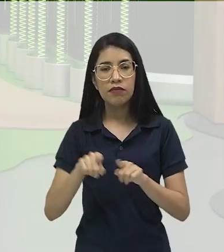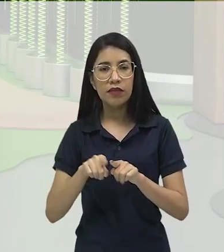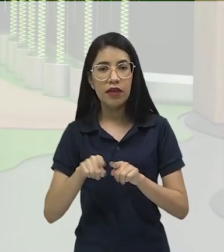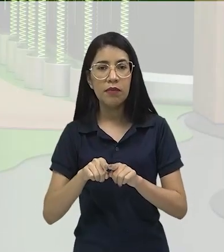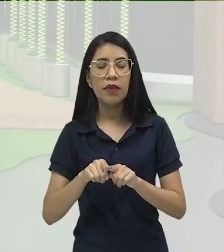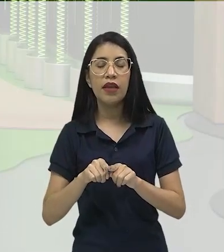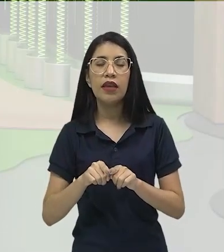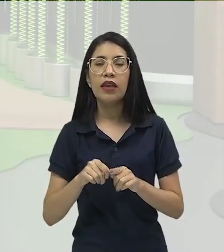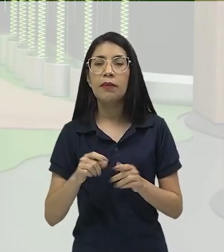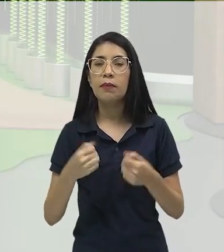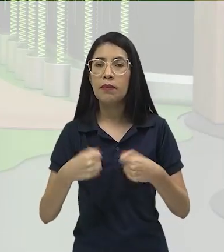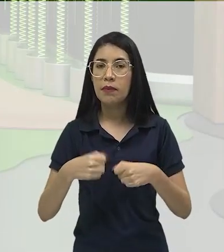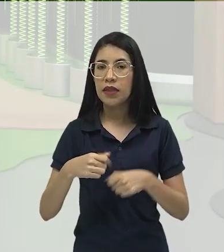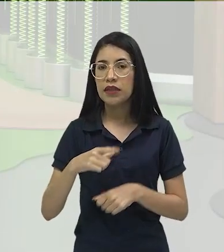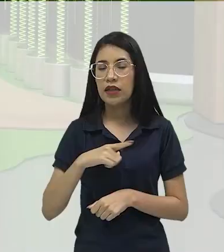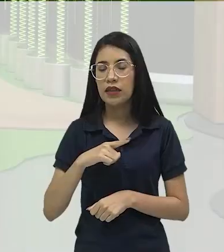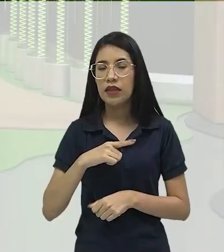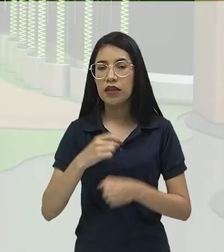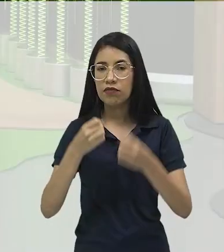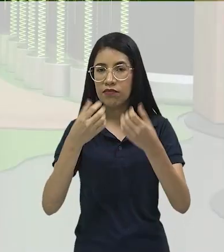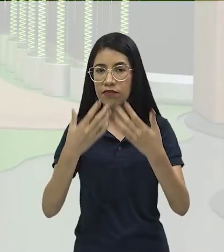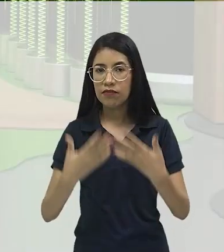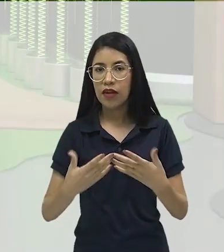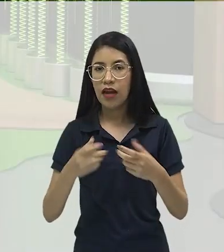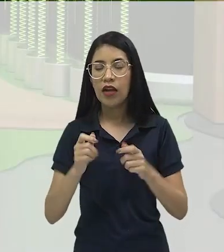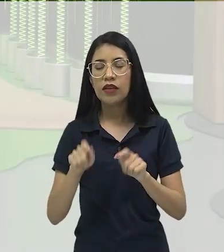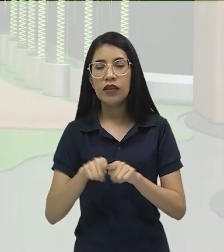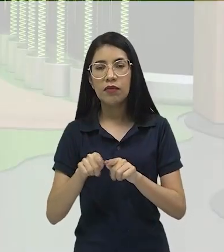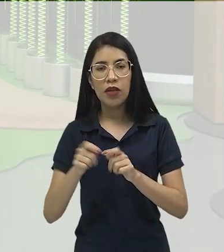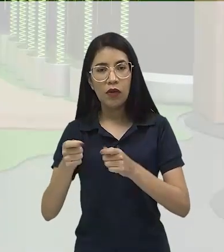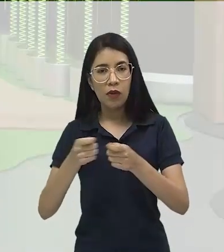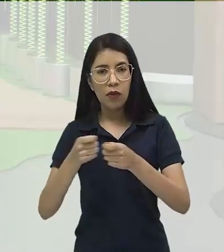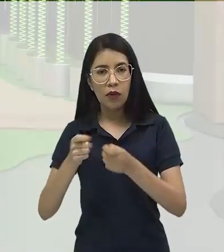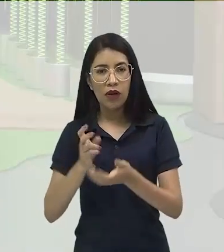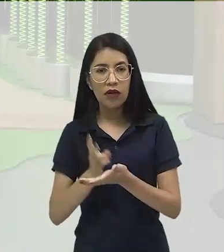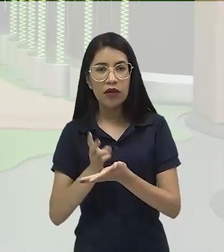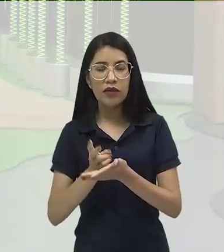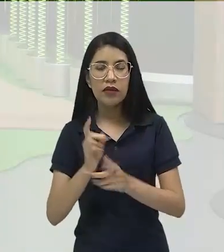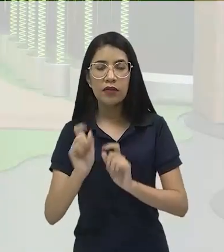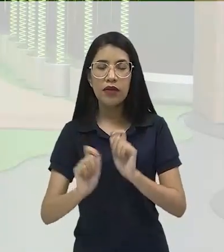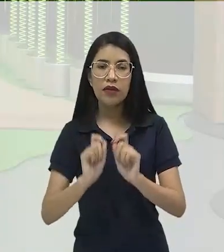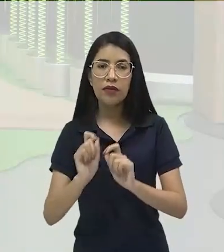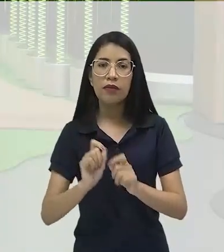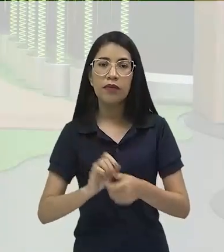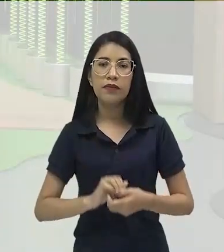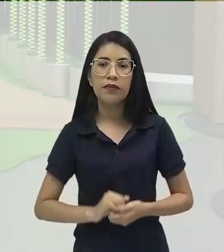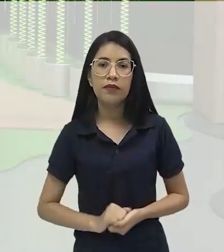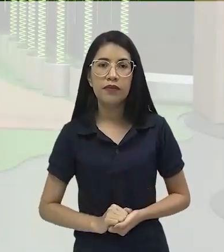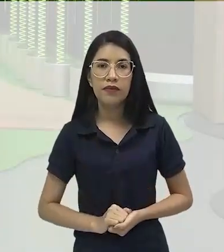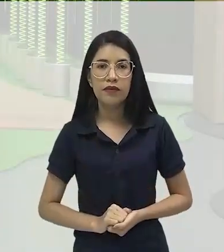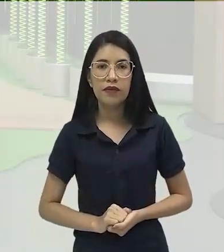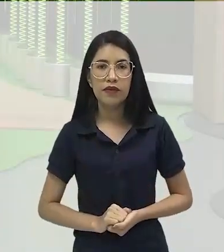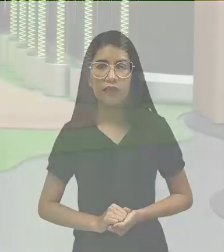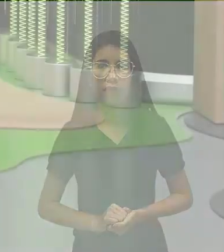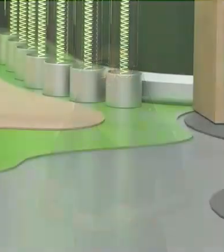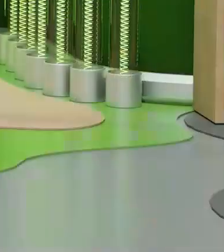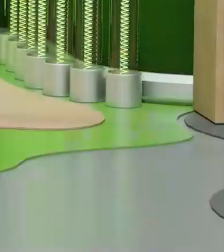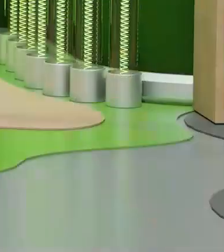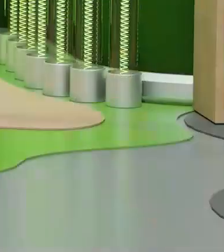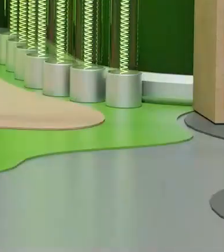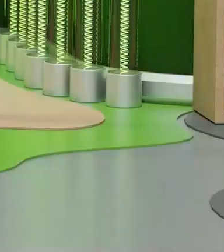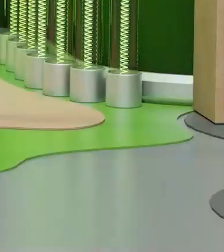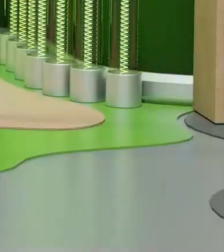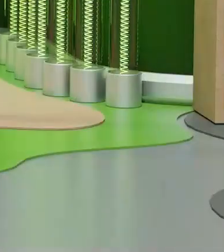temos, né? Algo que precisa ser controlado a todo custo, porém é difícil de controlar no